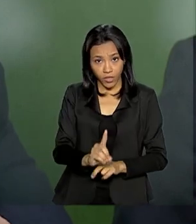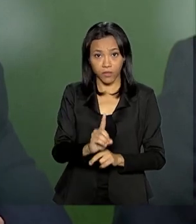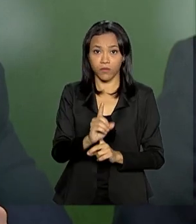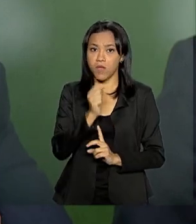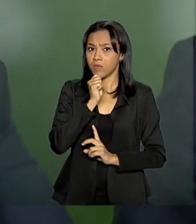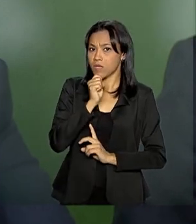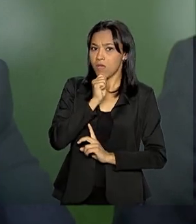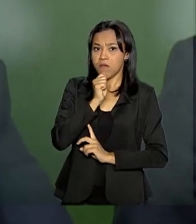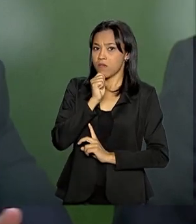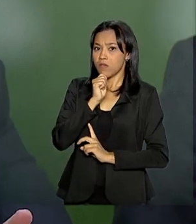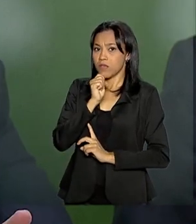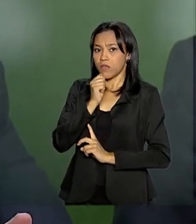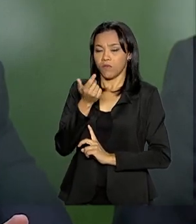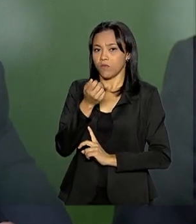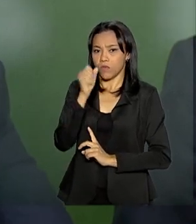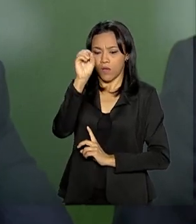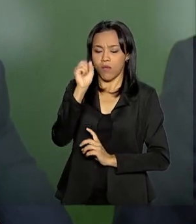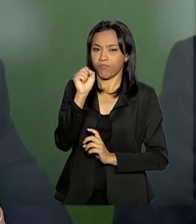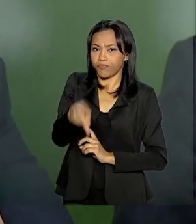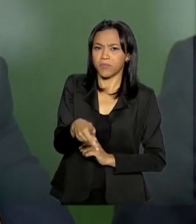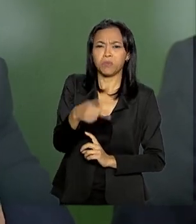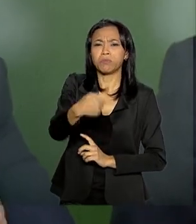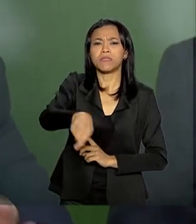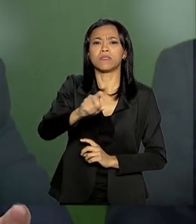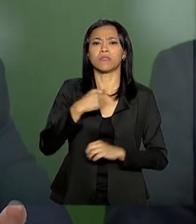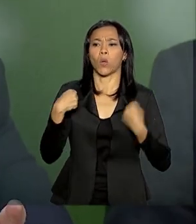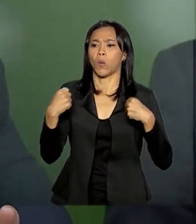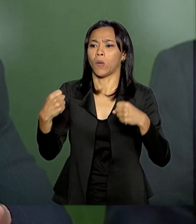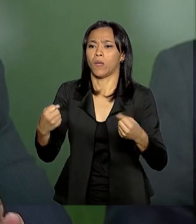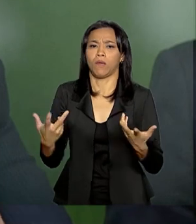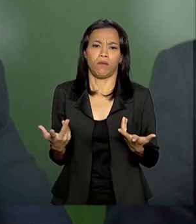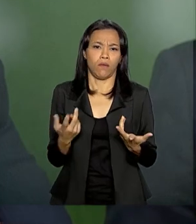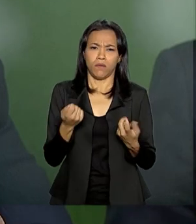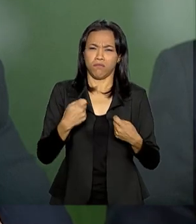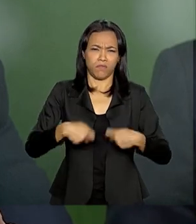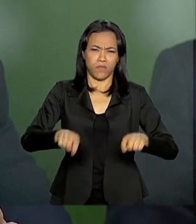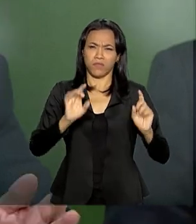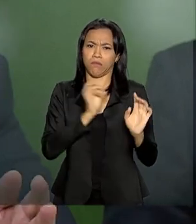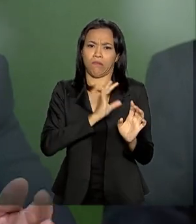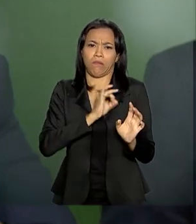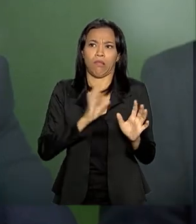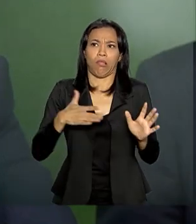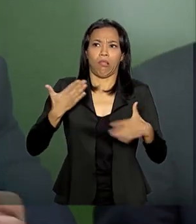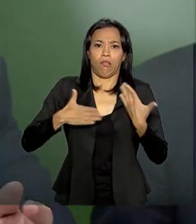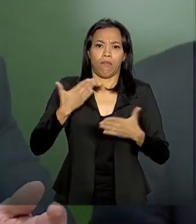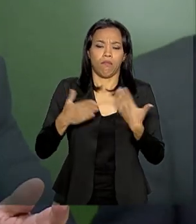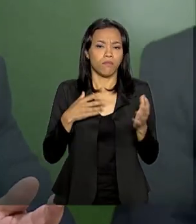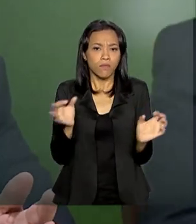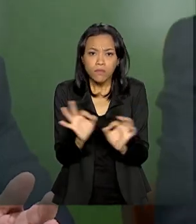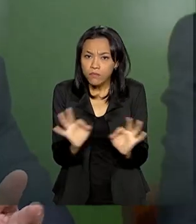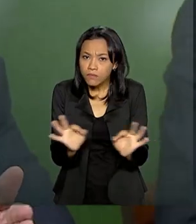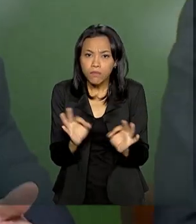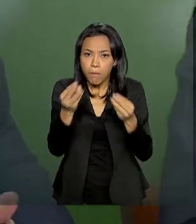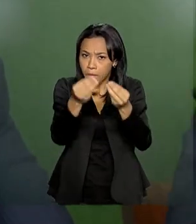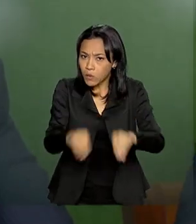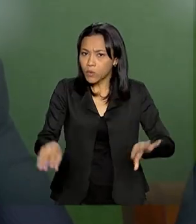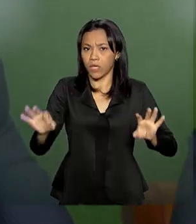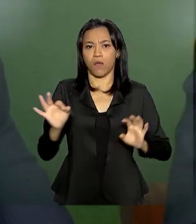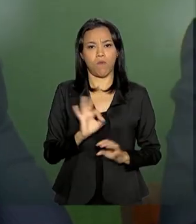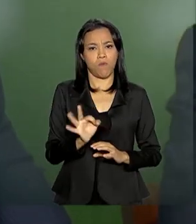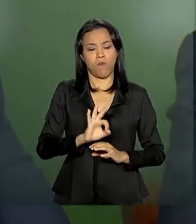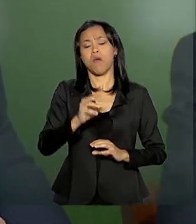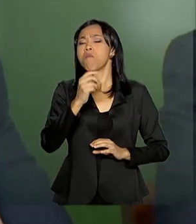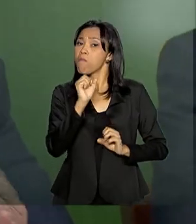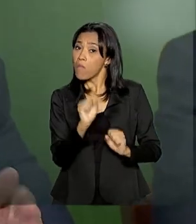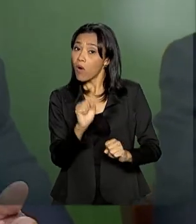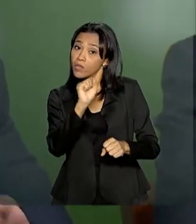não tenha se aposentado, não precisa correr, não vai ser afetado em nada. Inclusive, nós orientamos o contrário, que ele espere.